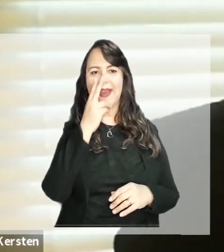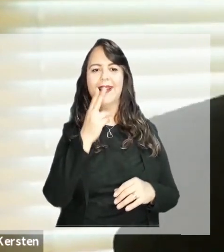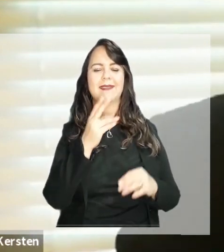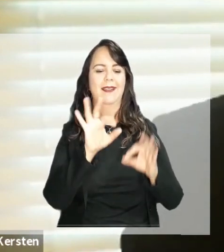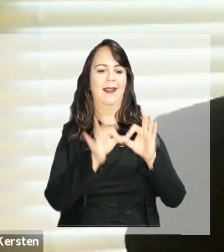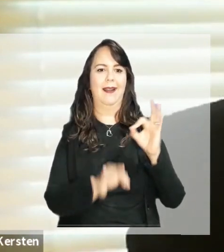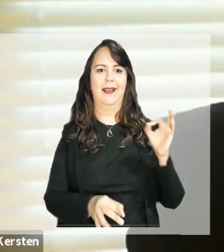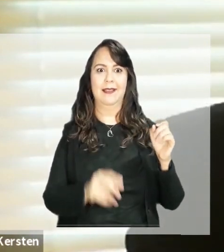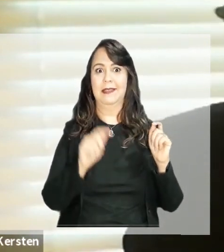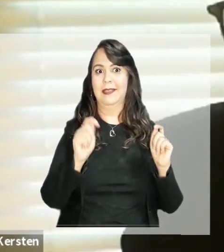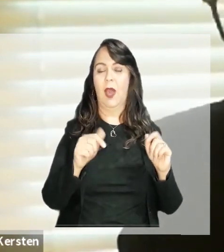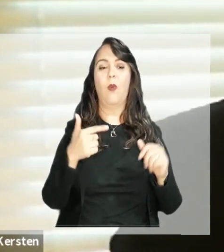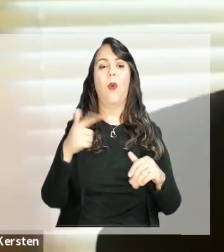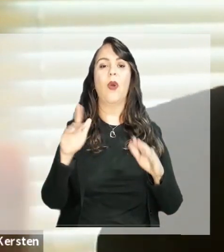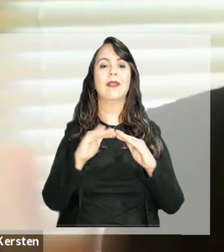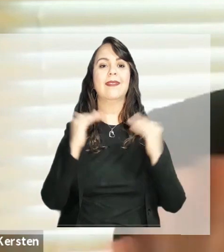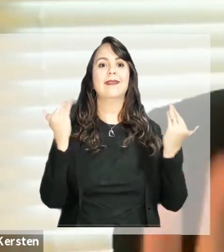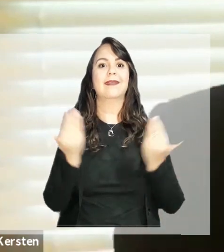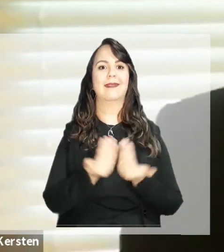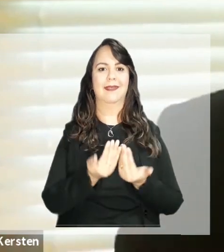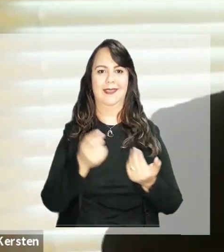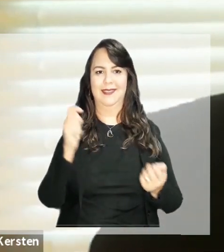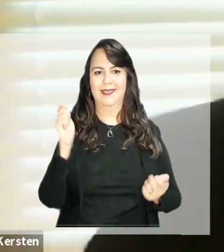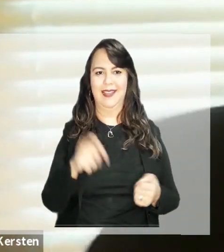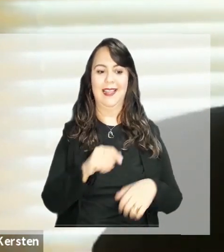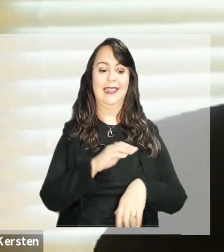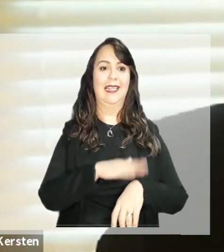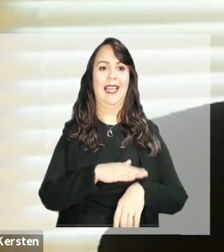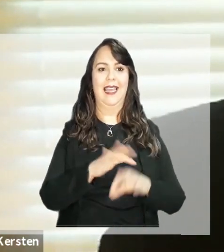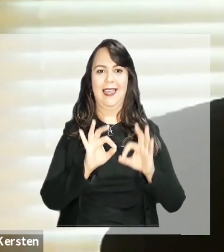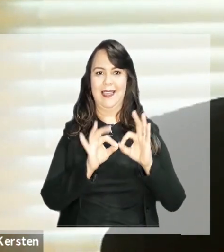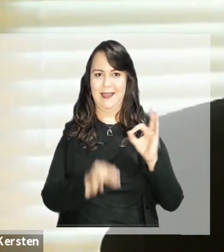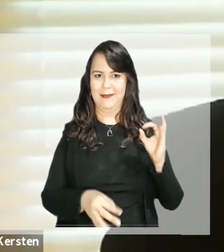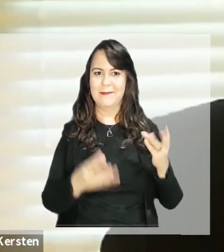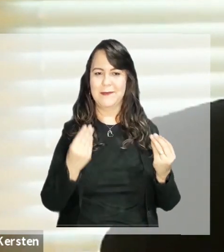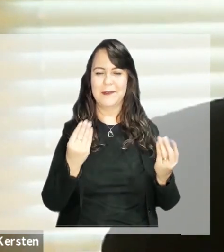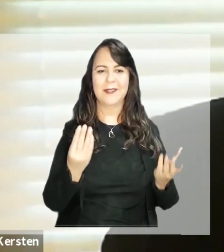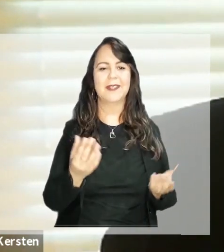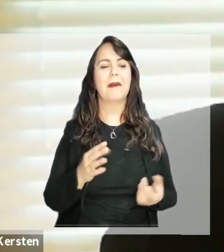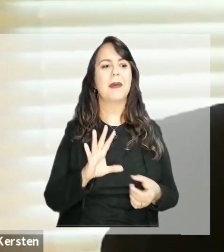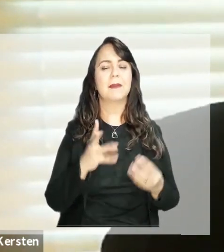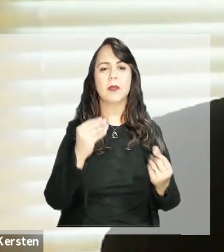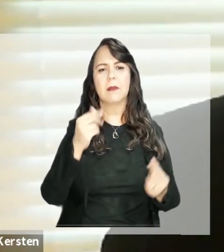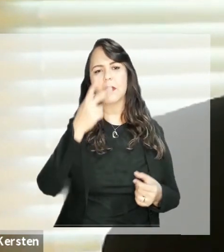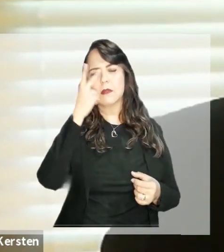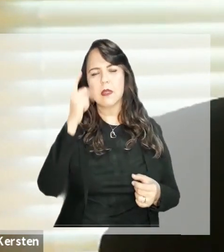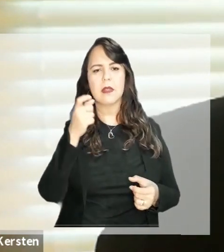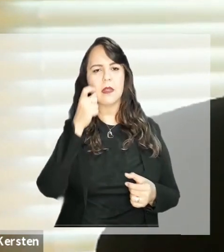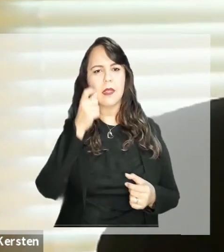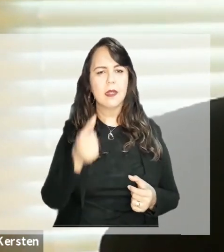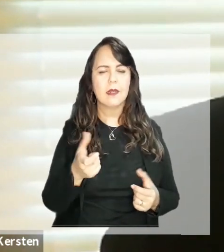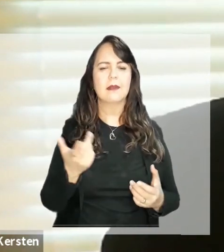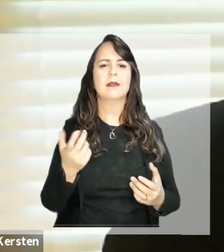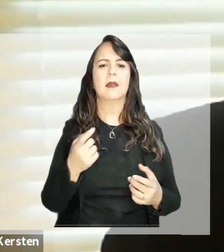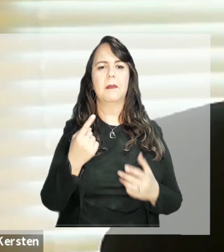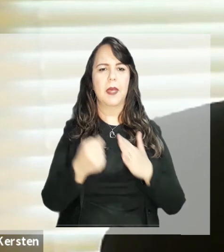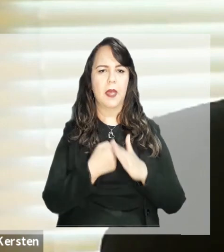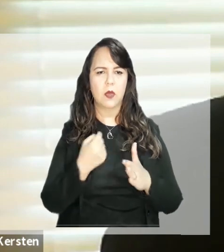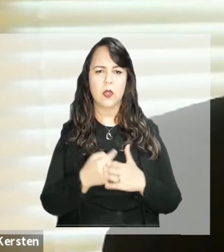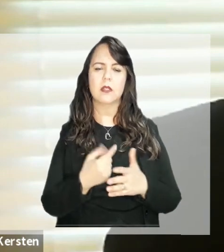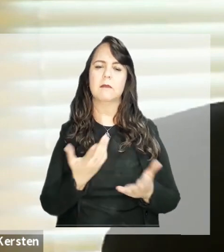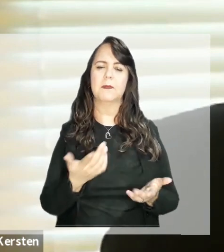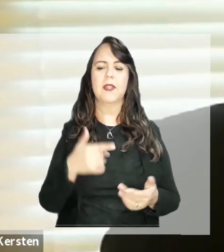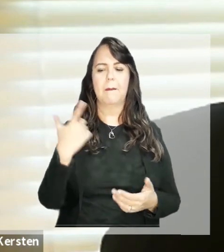teria campo para manga para a gente fazer um outro congresso só sobre esse tema, viu? Tamanha a repercussão e o interesse das pessoas sobre